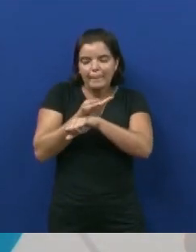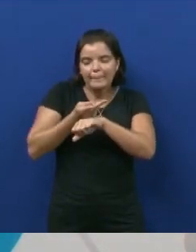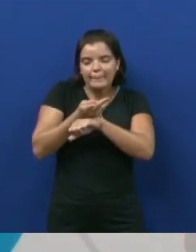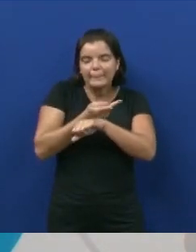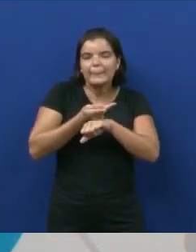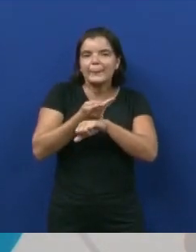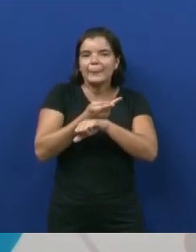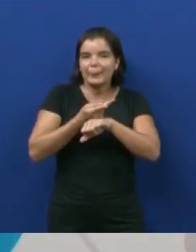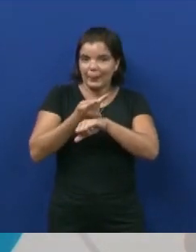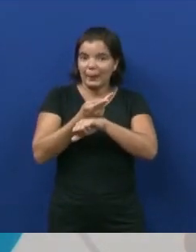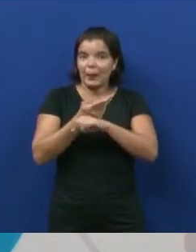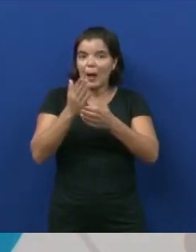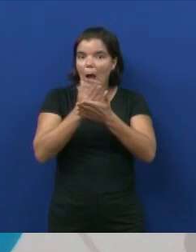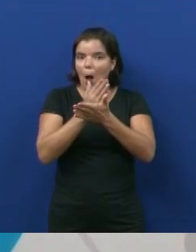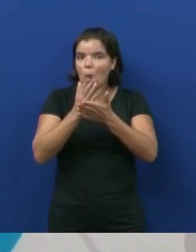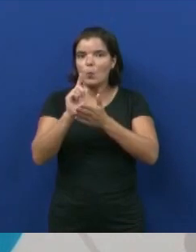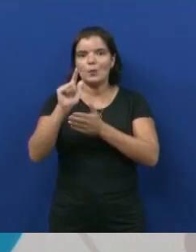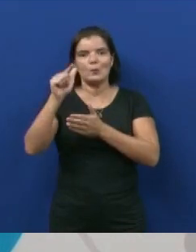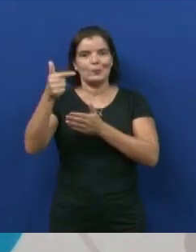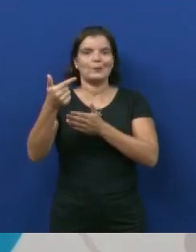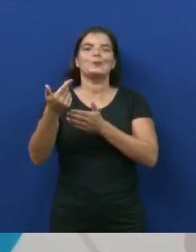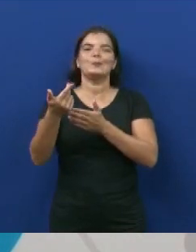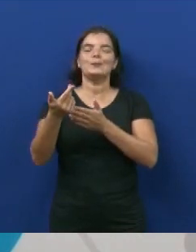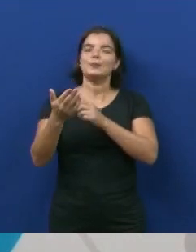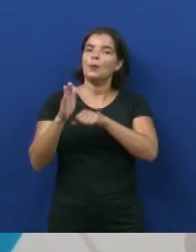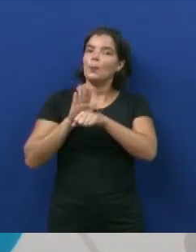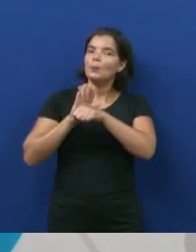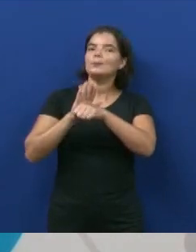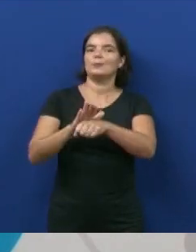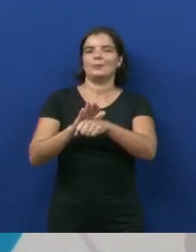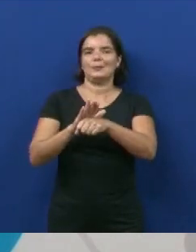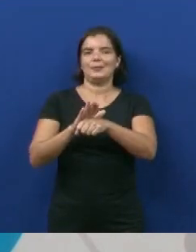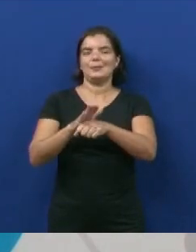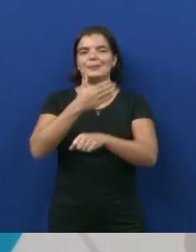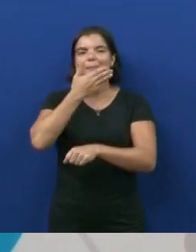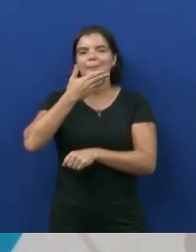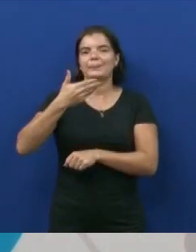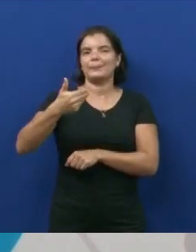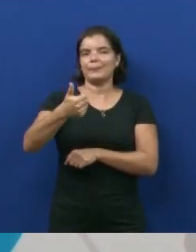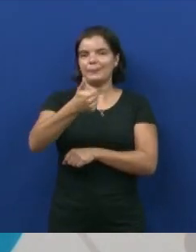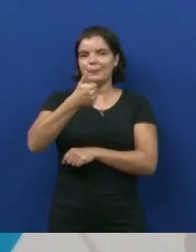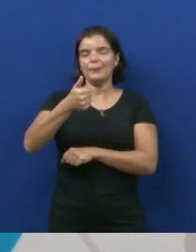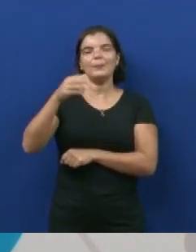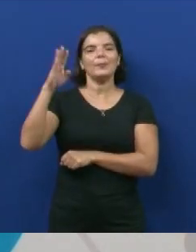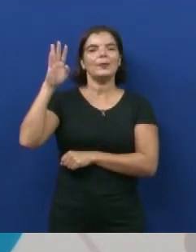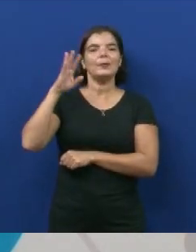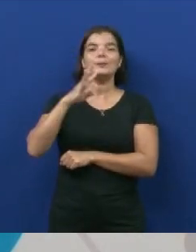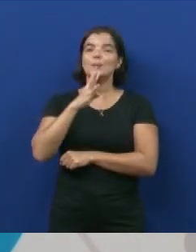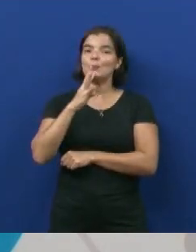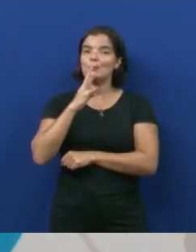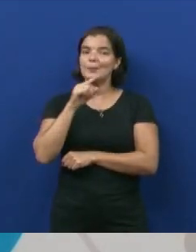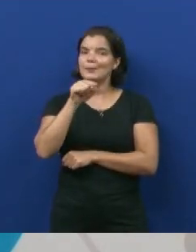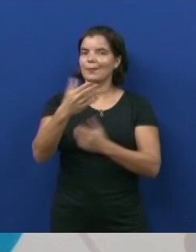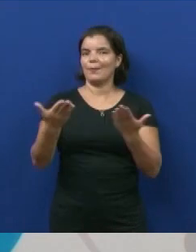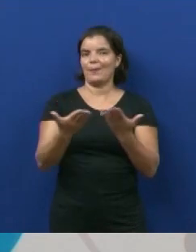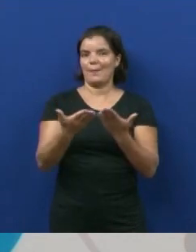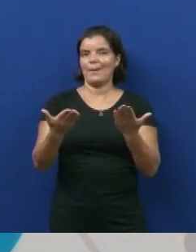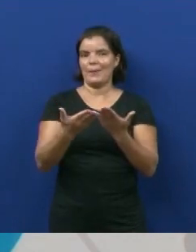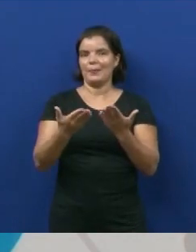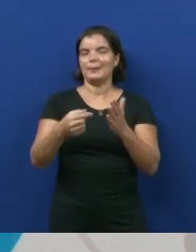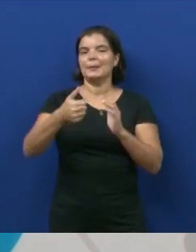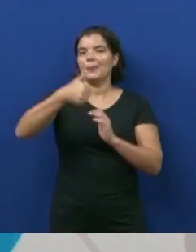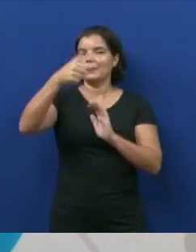procurando algumas outras coisas aí que venham a enriquecer, né, esse conhecimento de você agora nesse